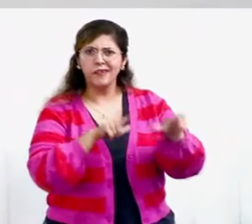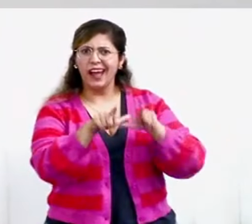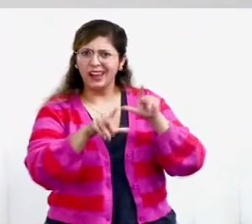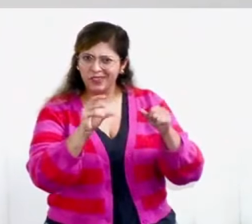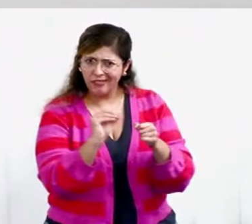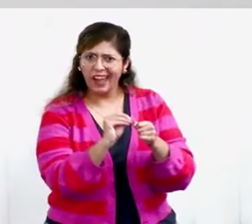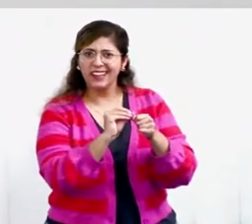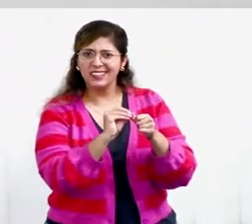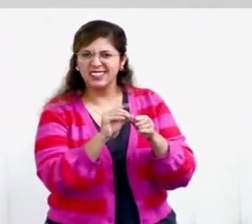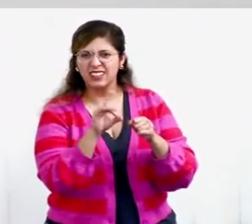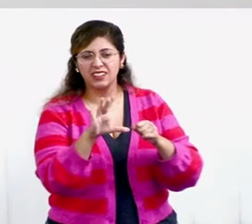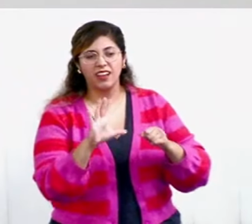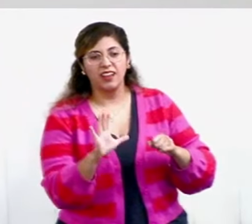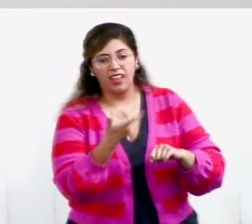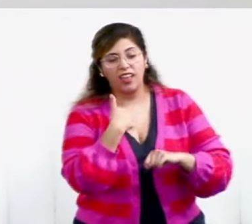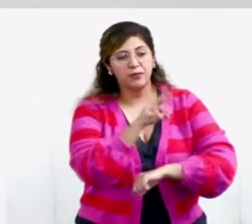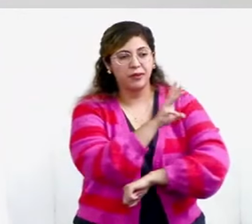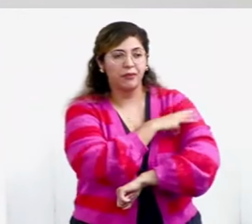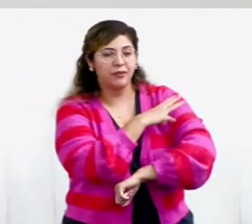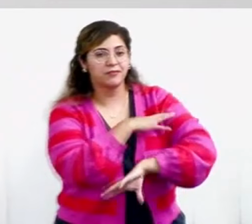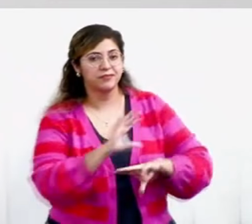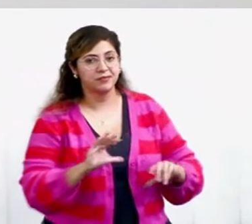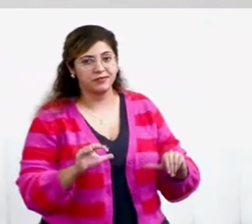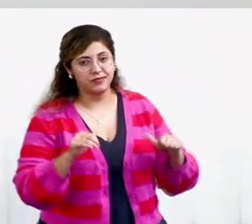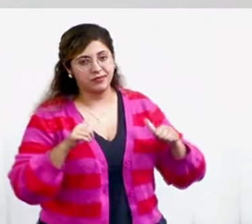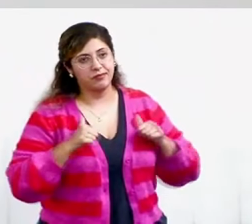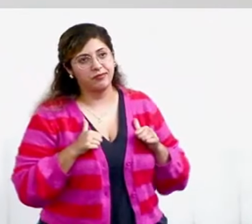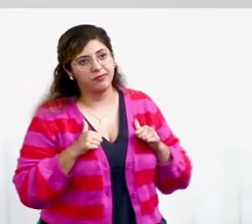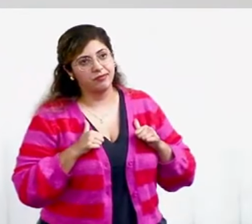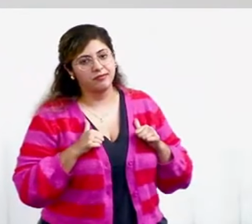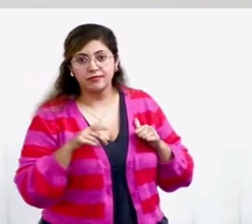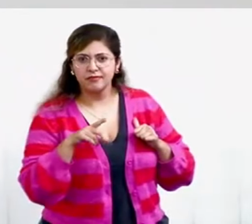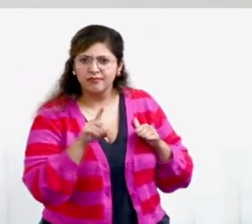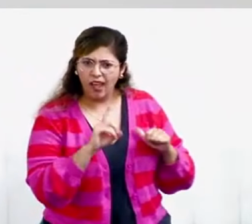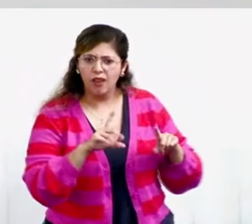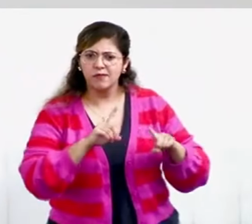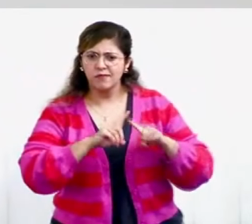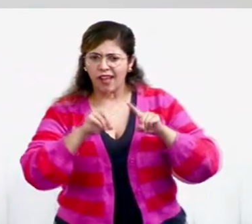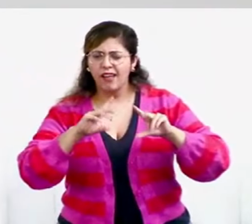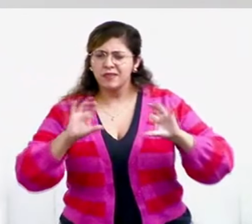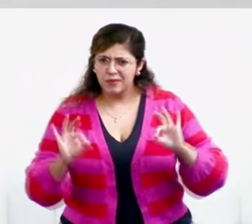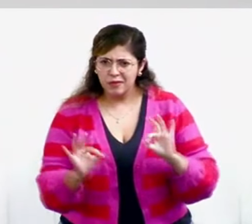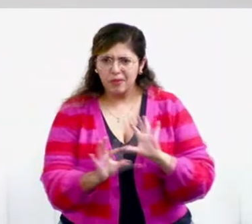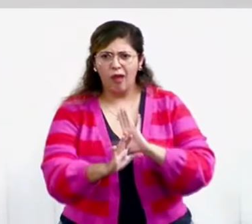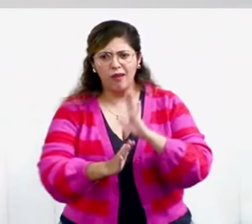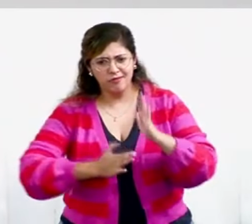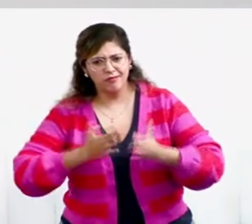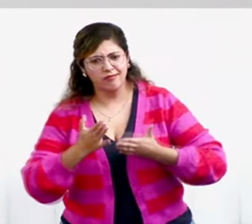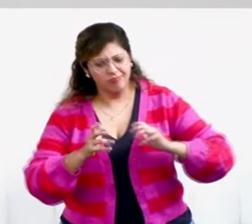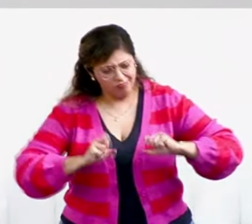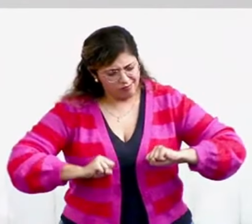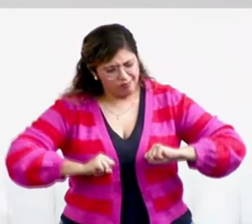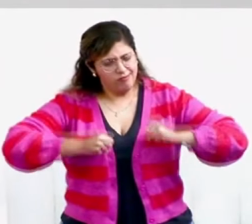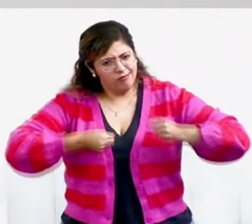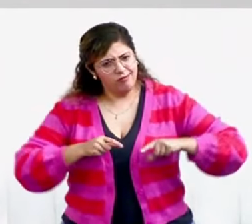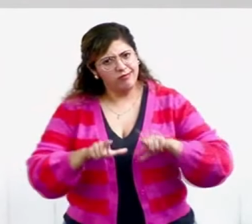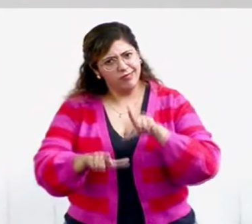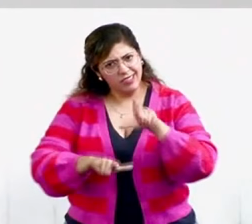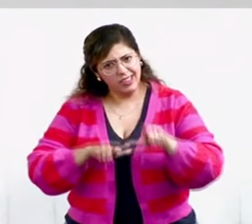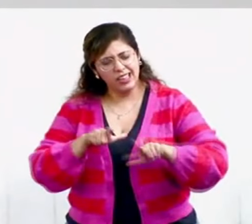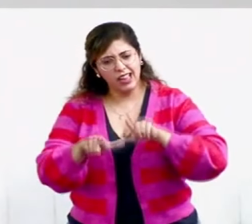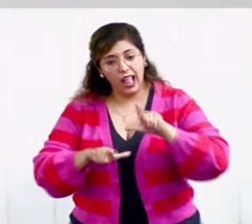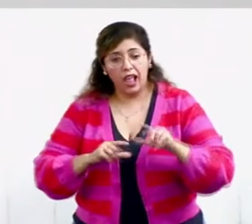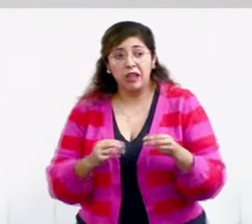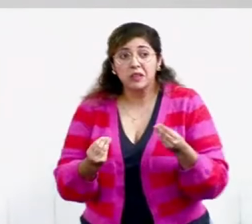nós recebemos dons. E Deus coloca alguns para ensinar como usar